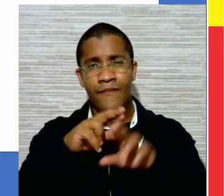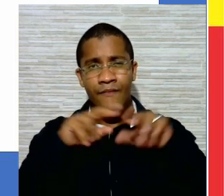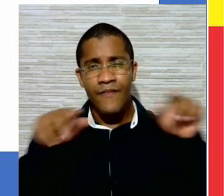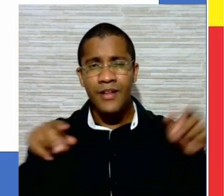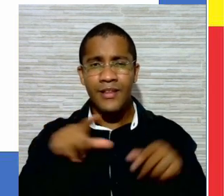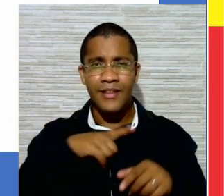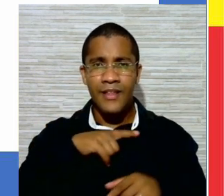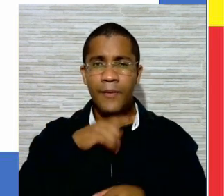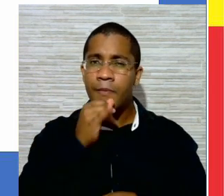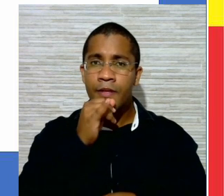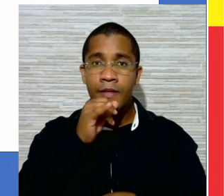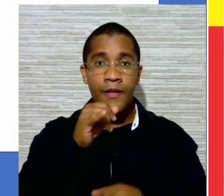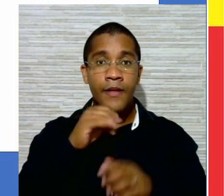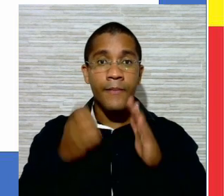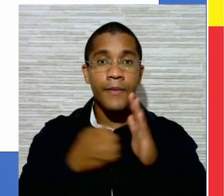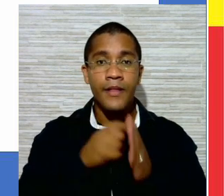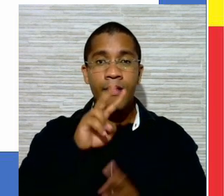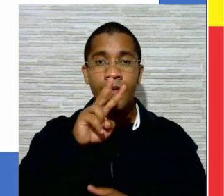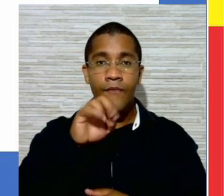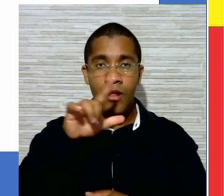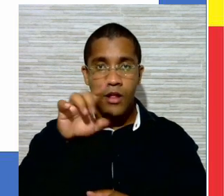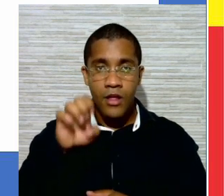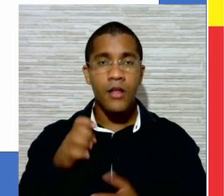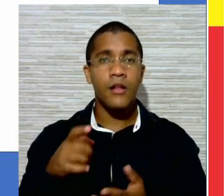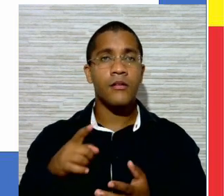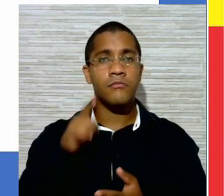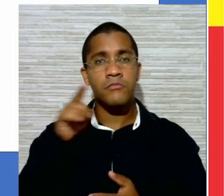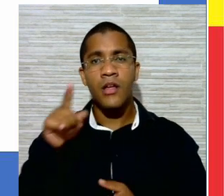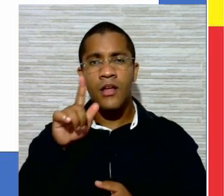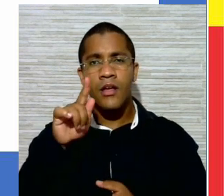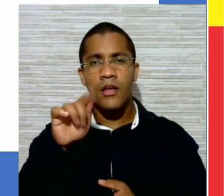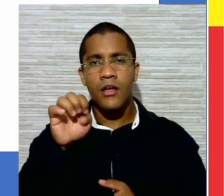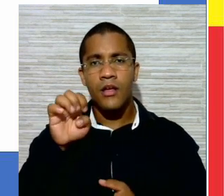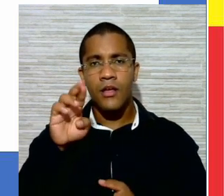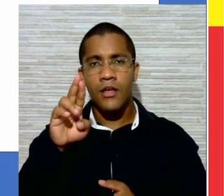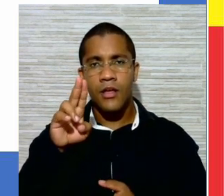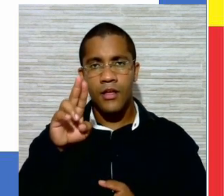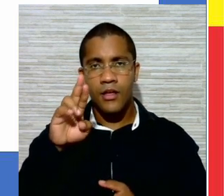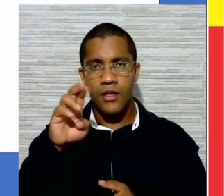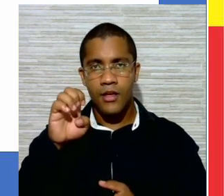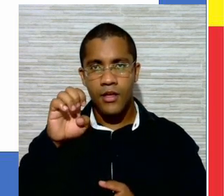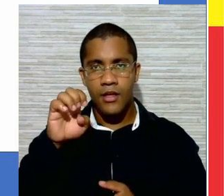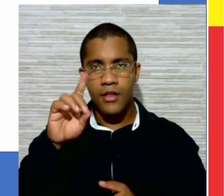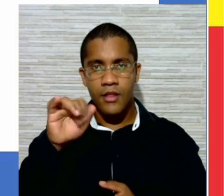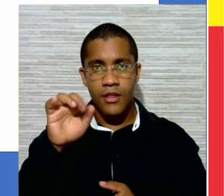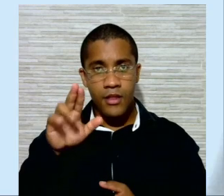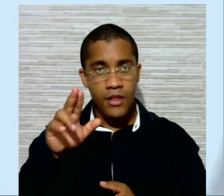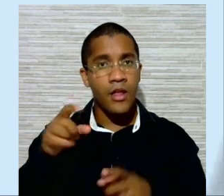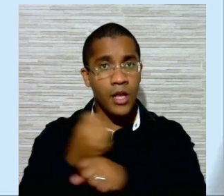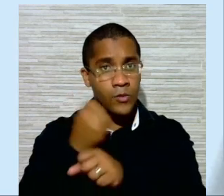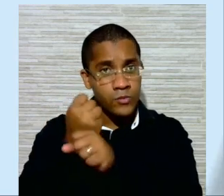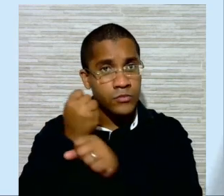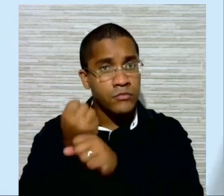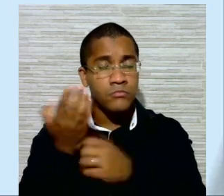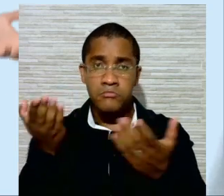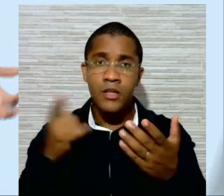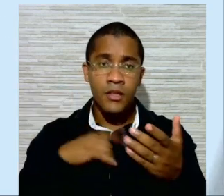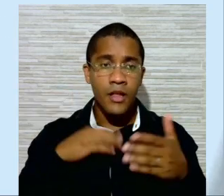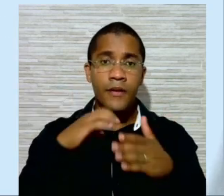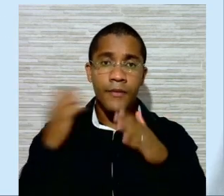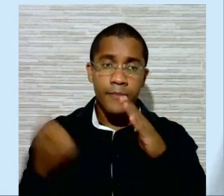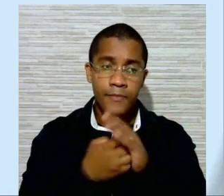ESPN. Você entende que todas essas empresas elas participam do processo, né, de extração, participam